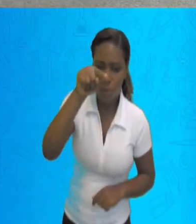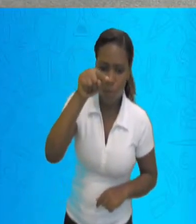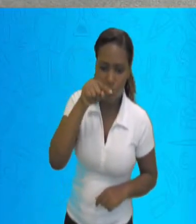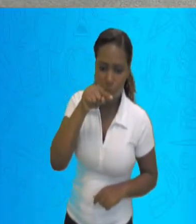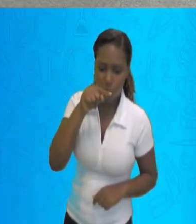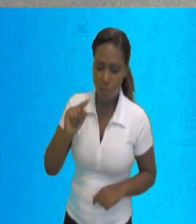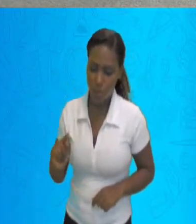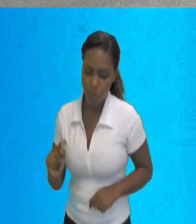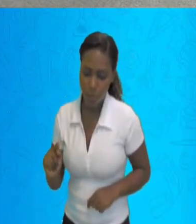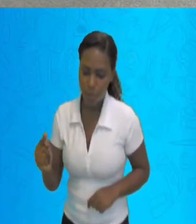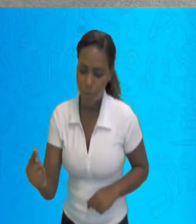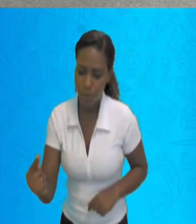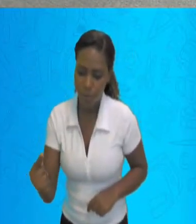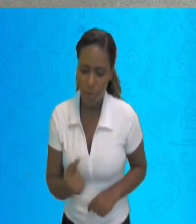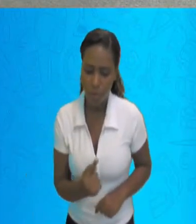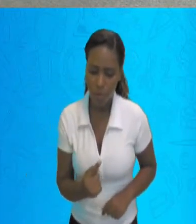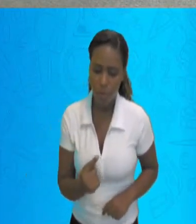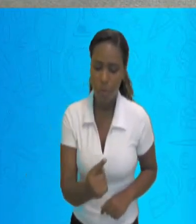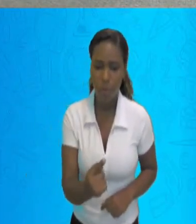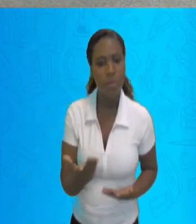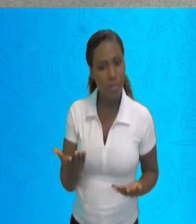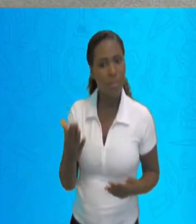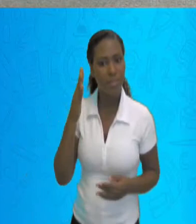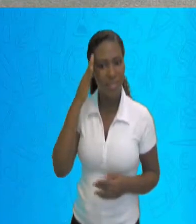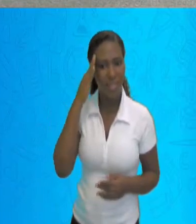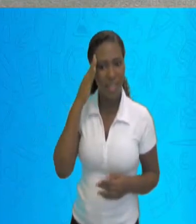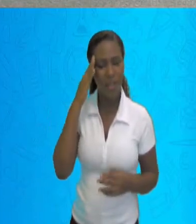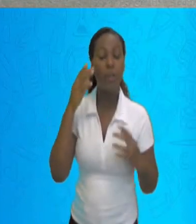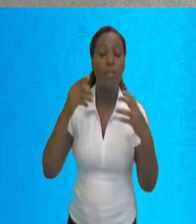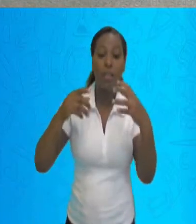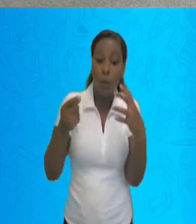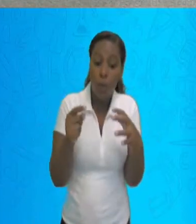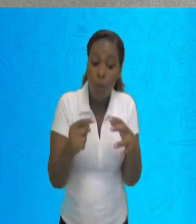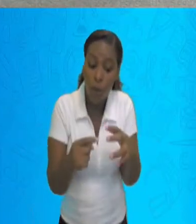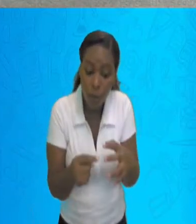Então, a gente tem essa ideia dos vértices. Então, a gente